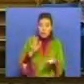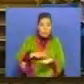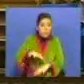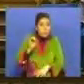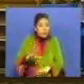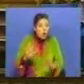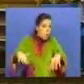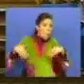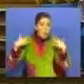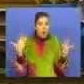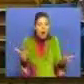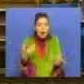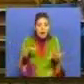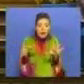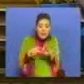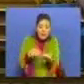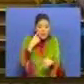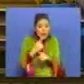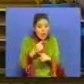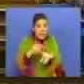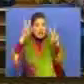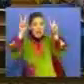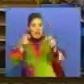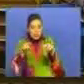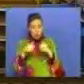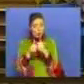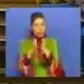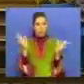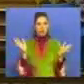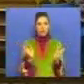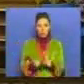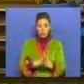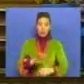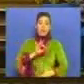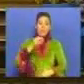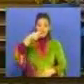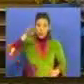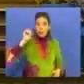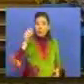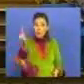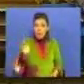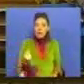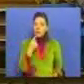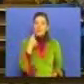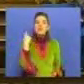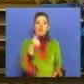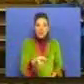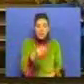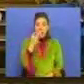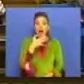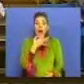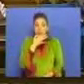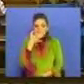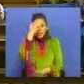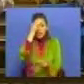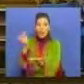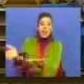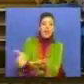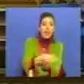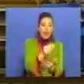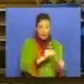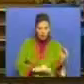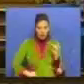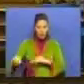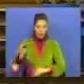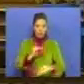de qualquer mandato a este respeito, porque todos, a começar pelos socialistas, disseram que, havendo referendo, não